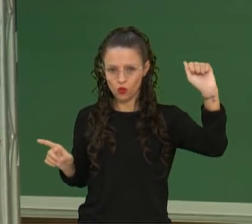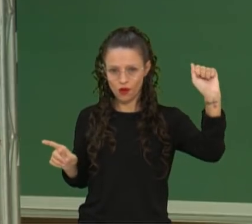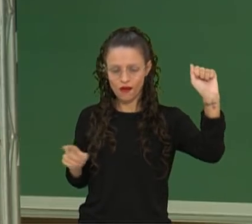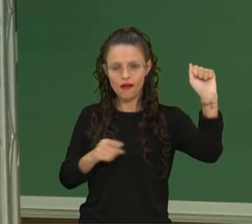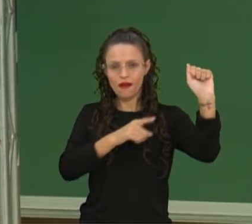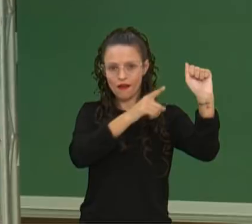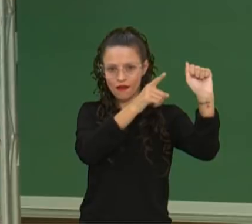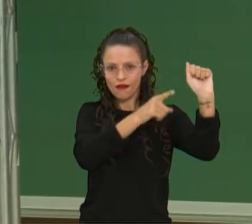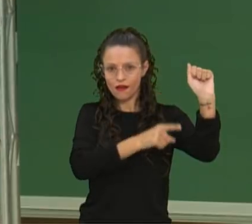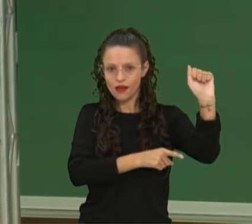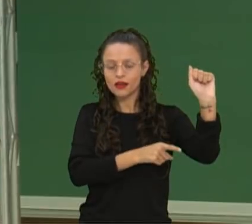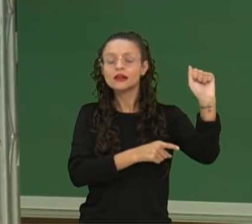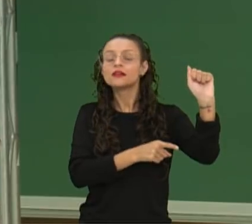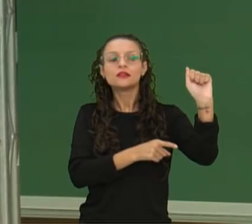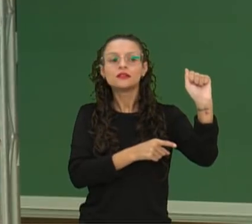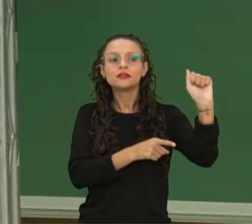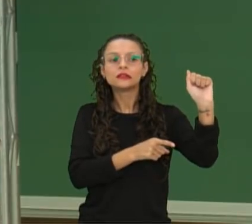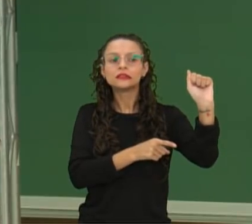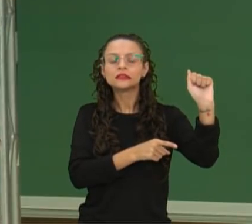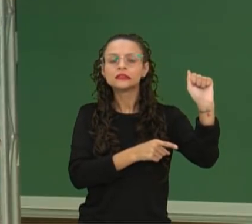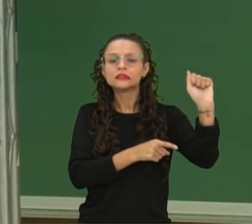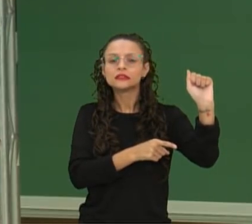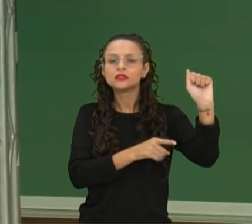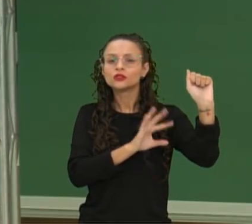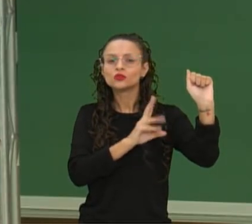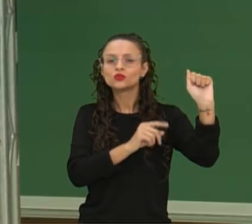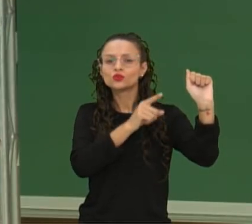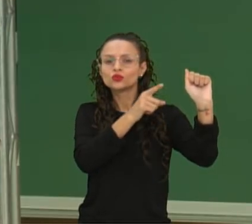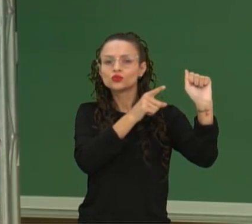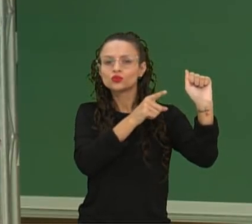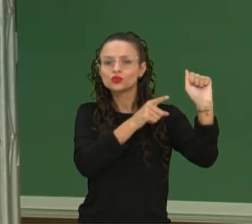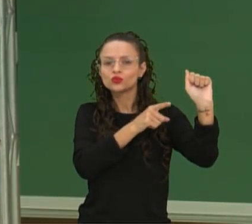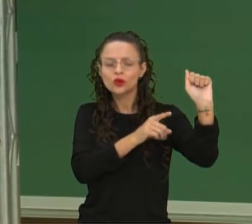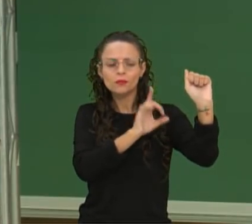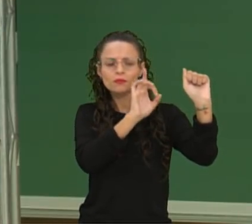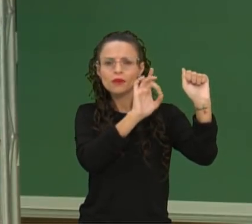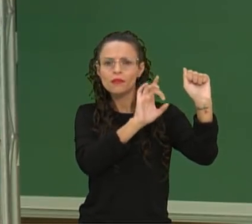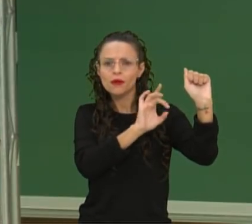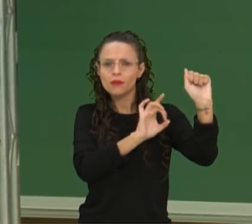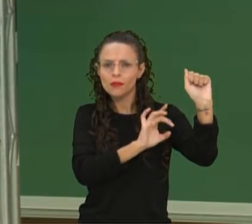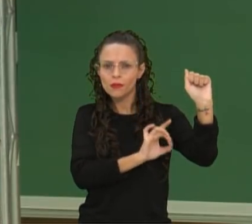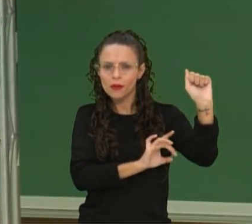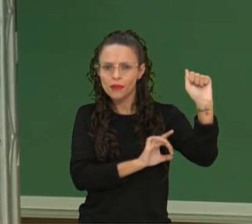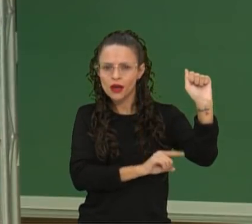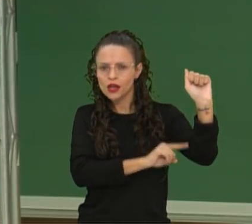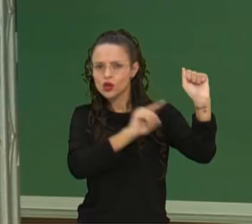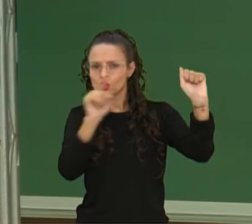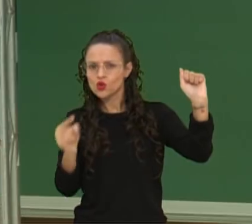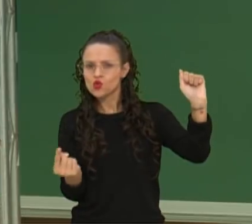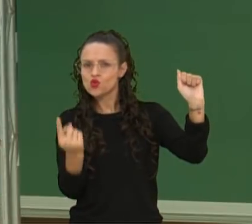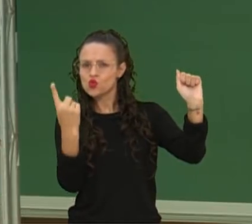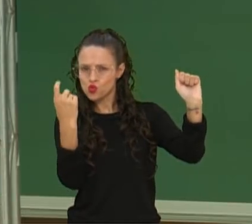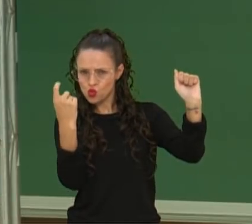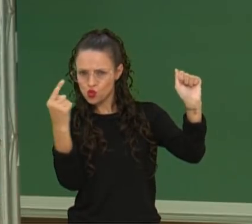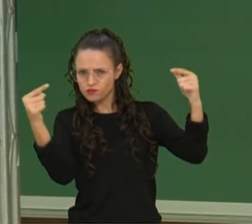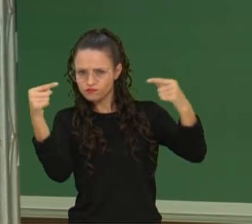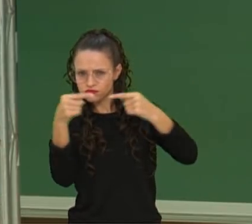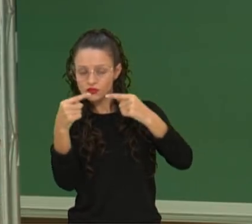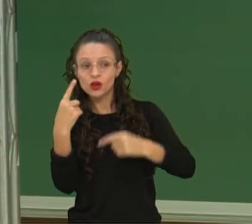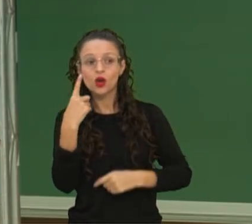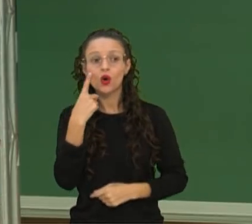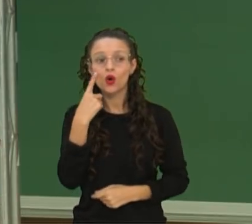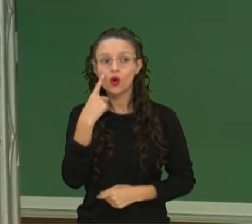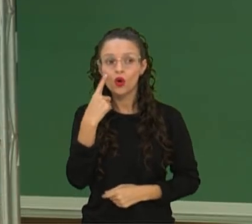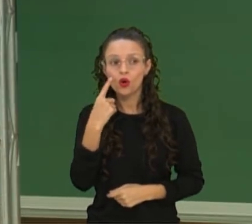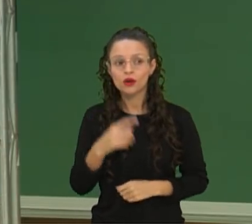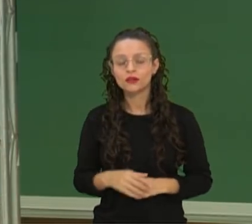primeiro conjunto de partida, né? Para cada elemento aqui, eu tenho um único correspondente lá? Bom, se